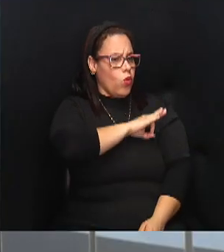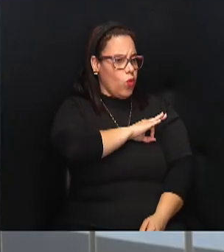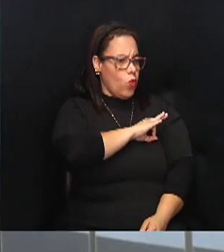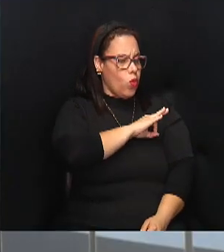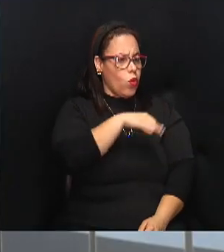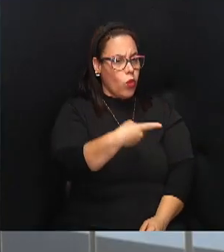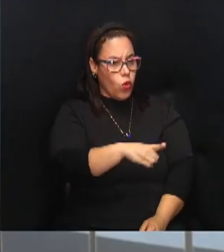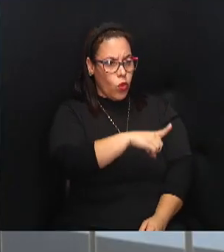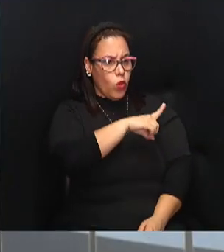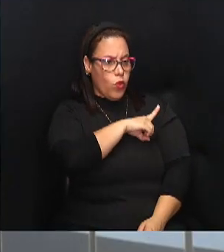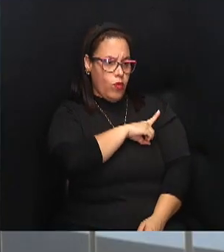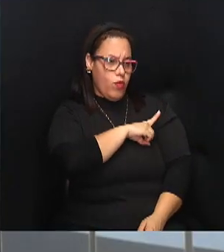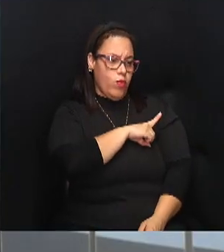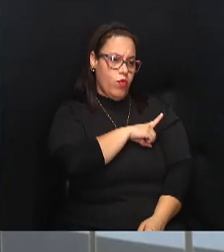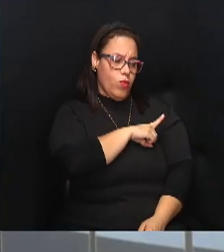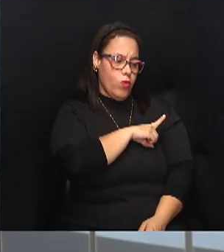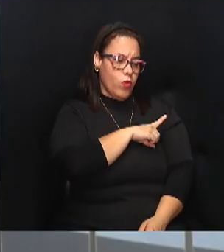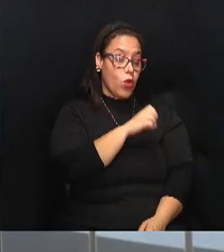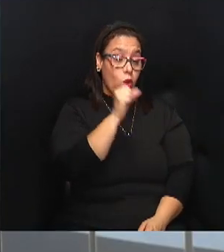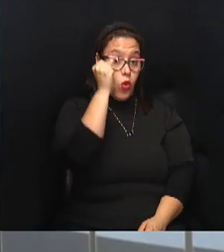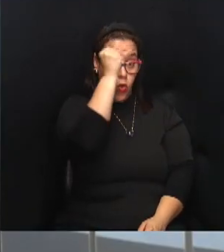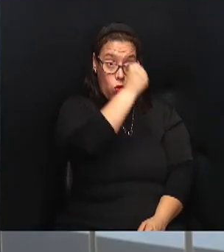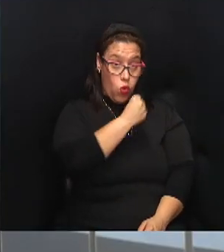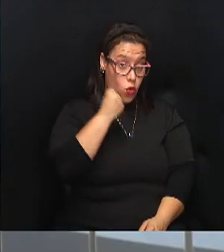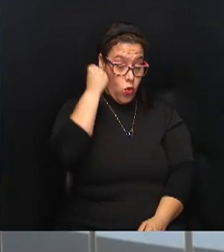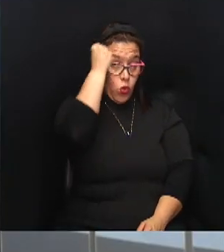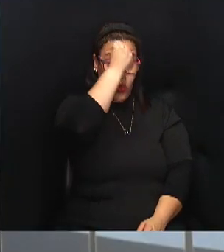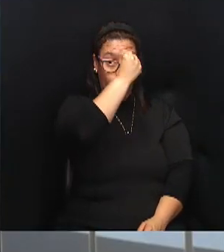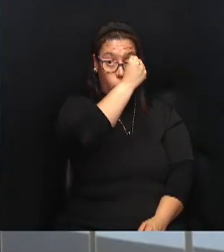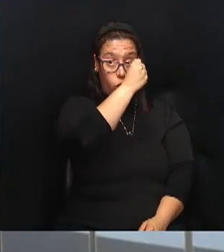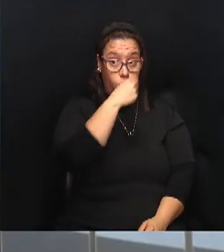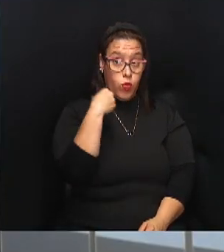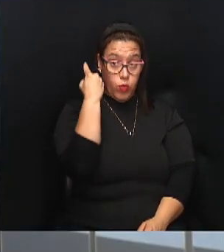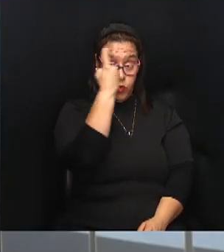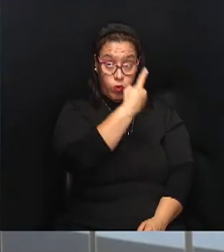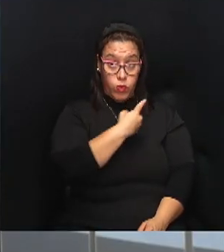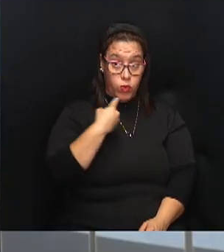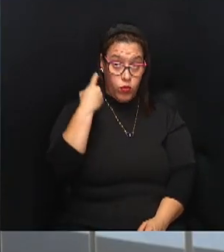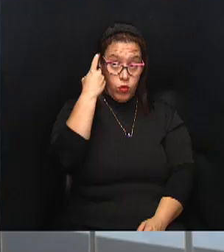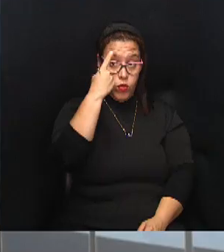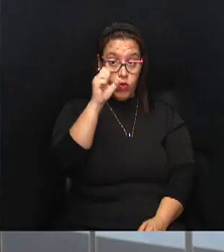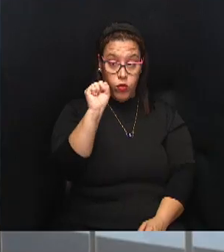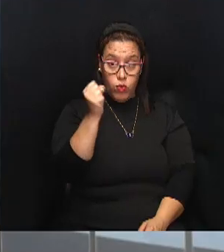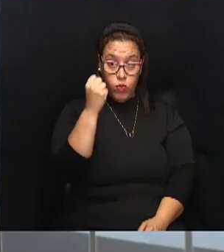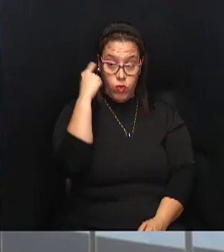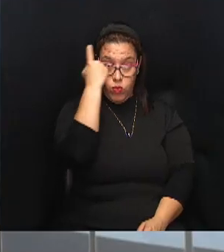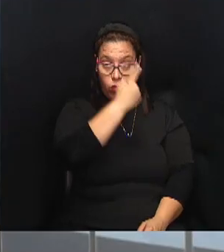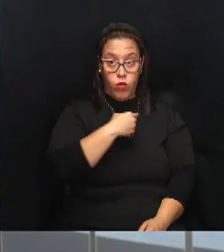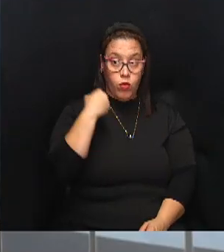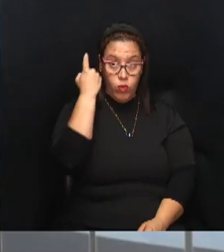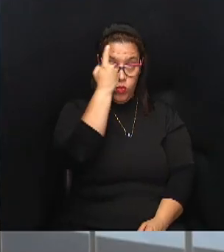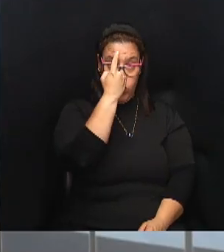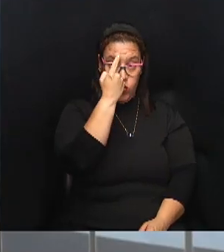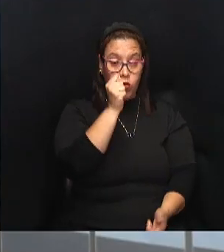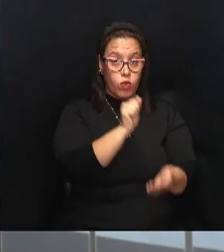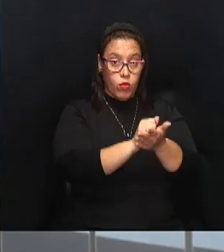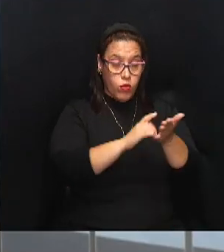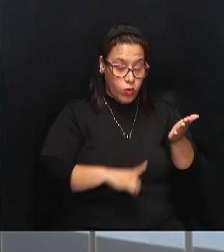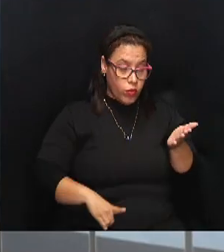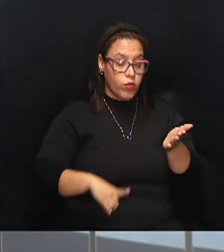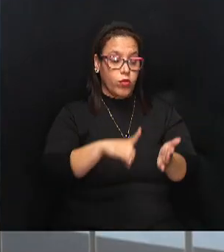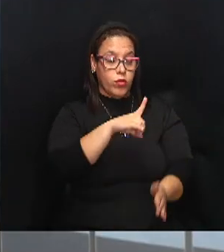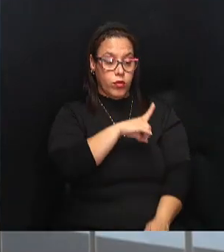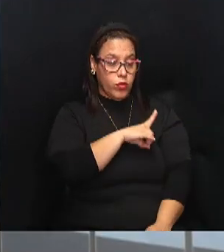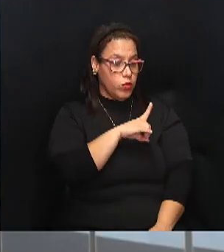Militar. São 8 horas de serviço, né, são 8 horas que o policial faz essa atividade,